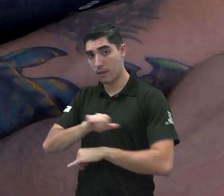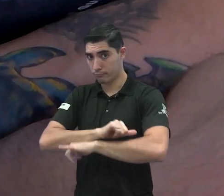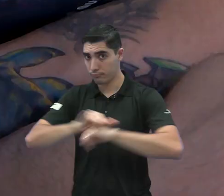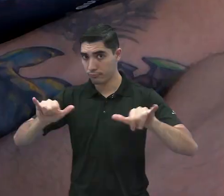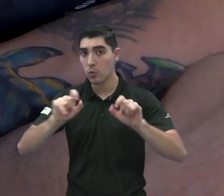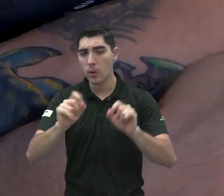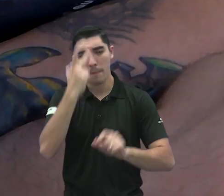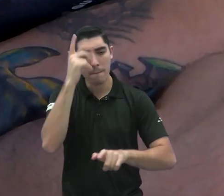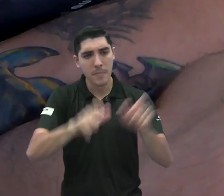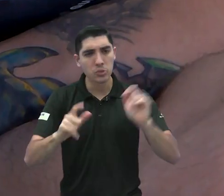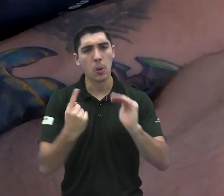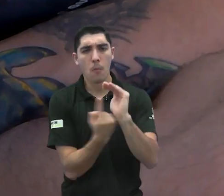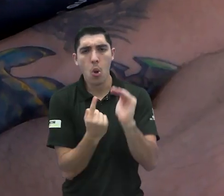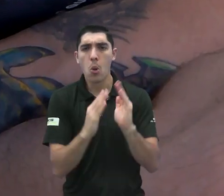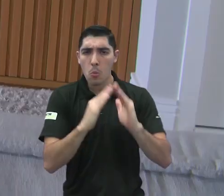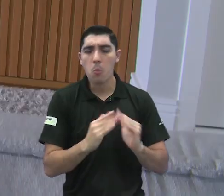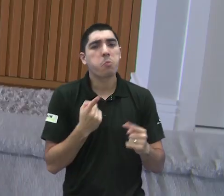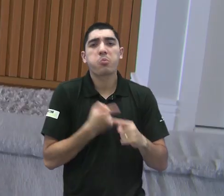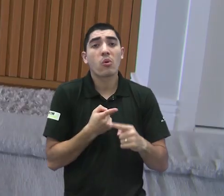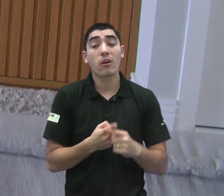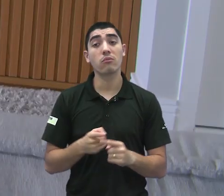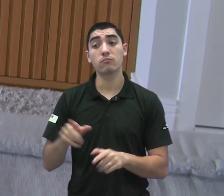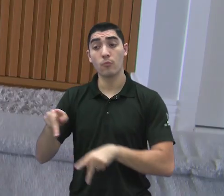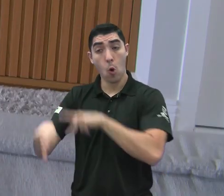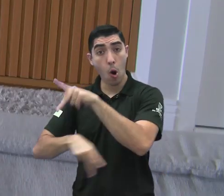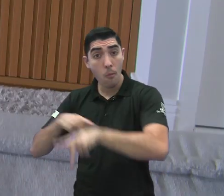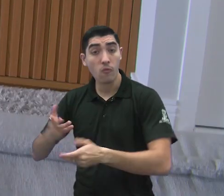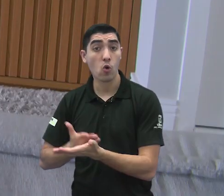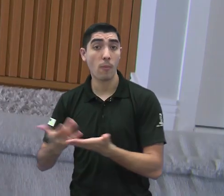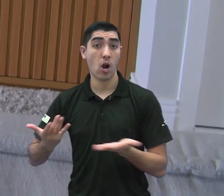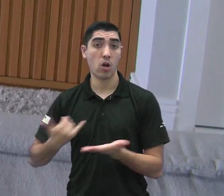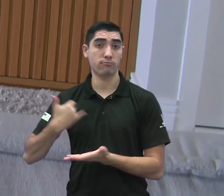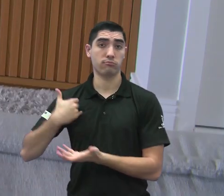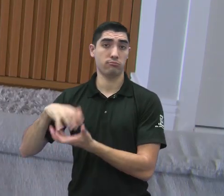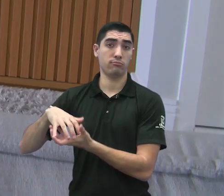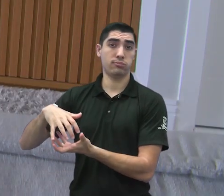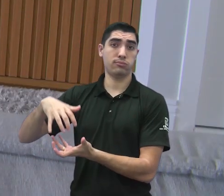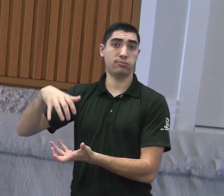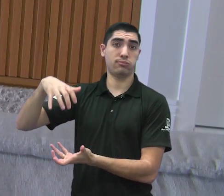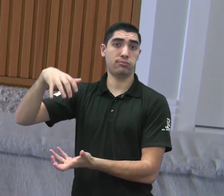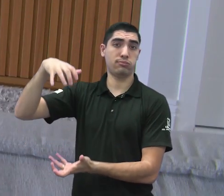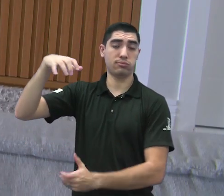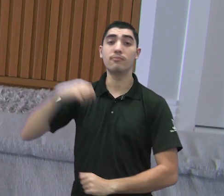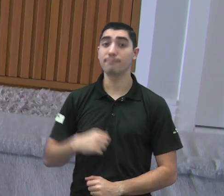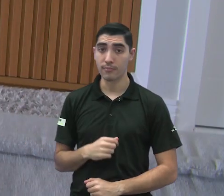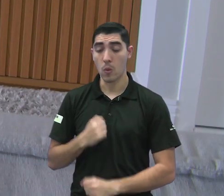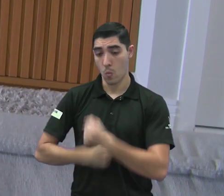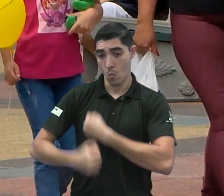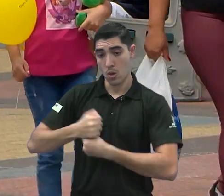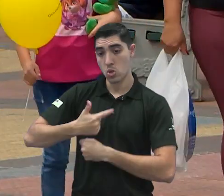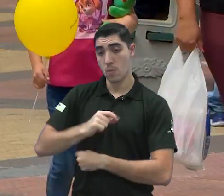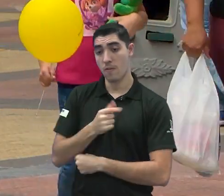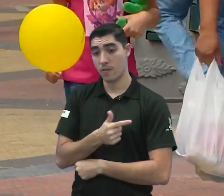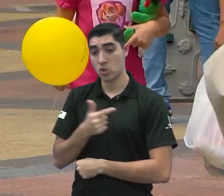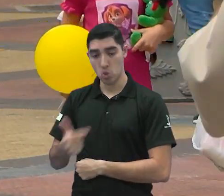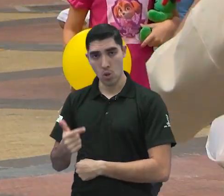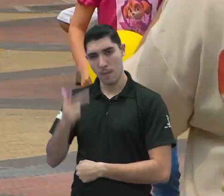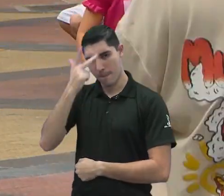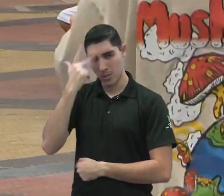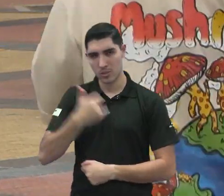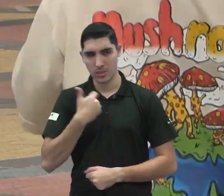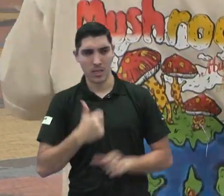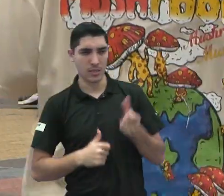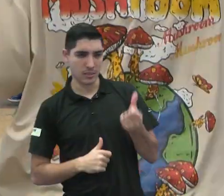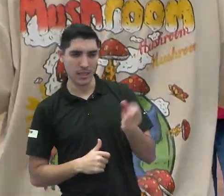das moradias unipessoais é o envelhecimento da população. Em 2022, o total de pessoas